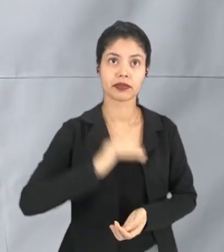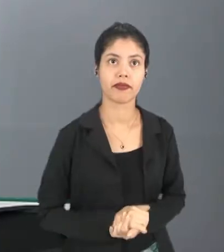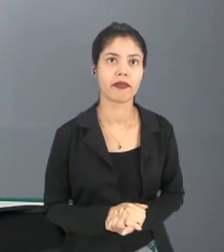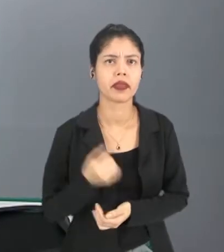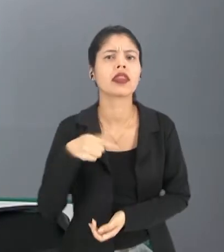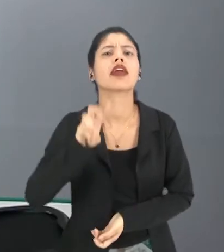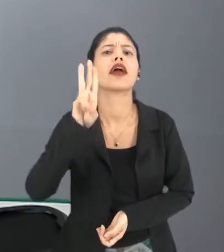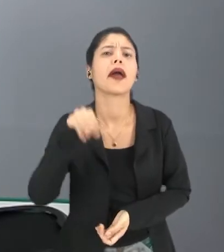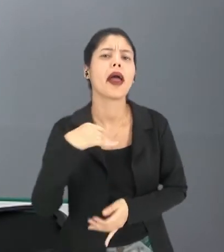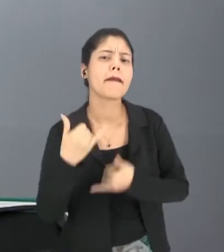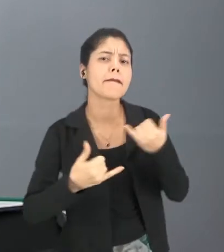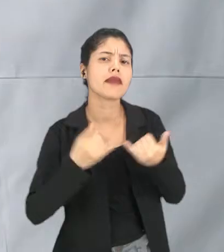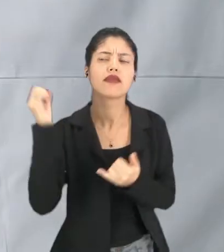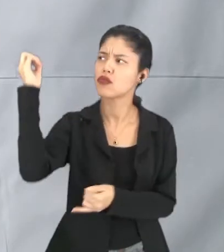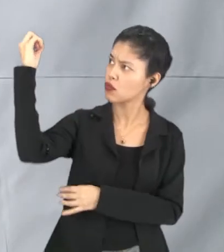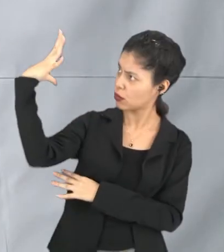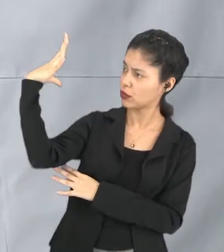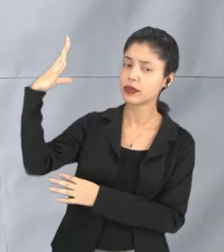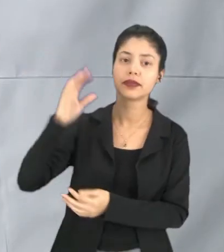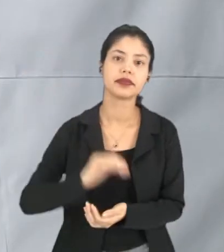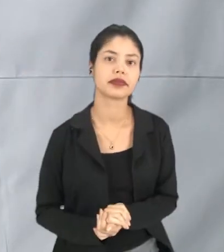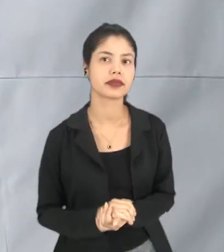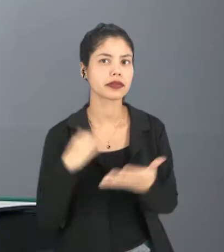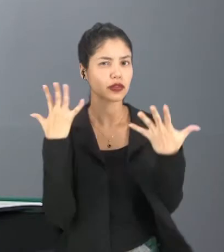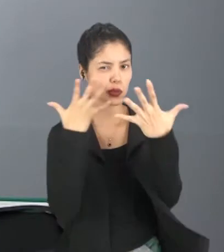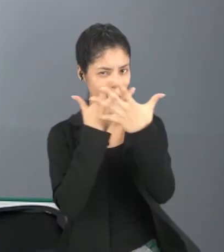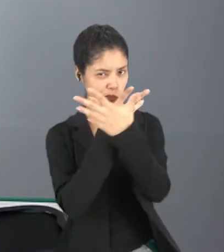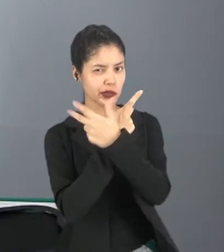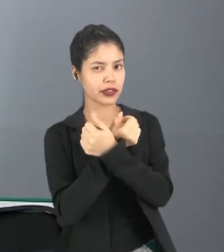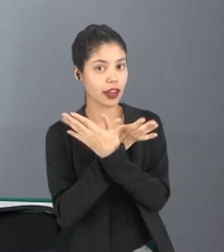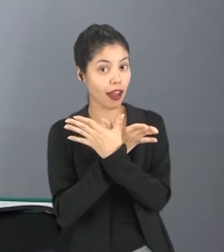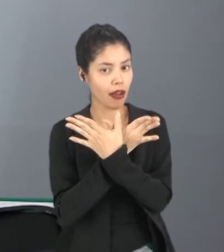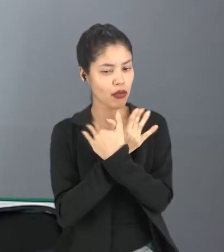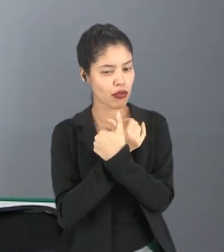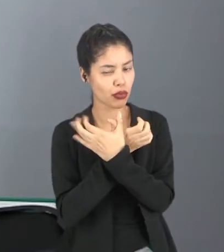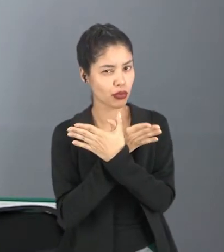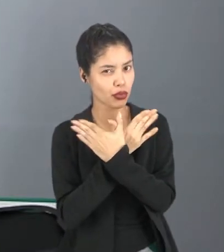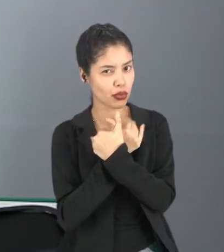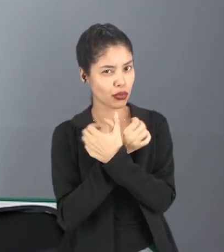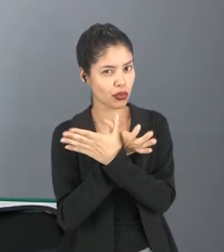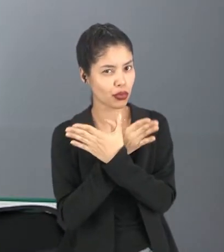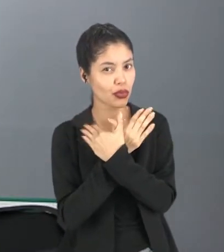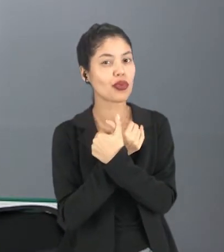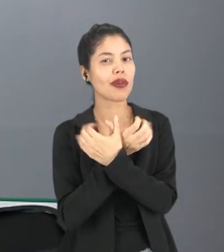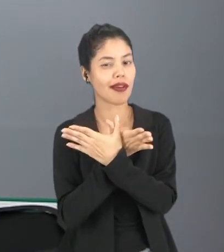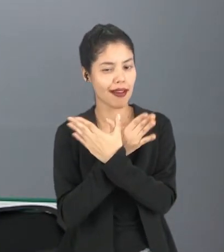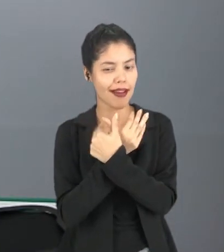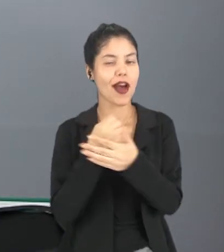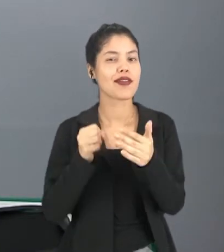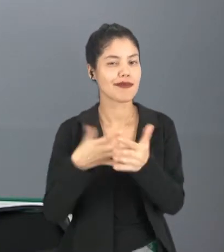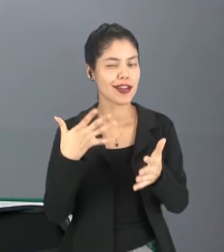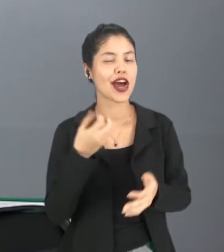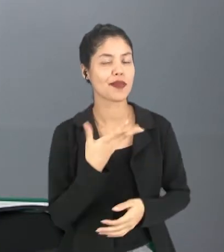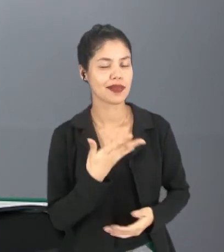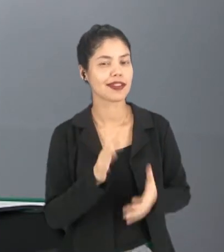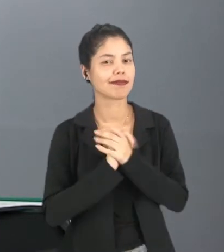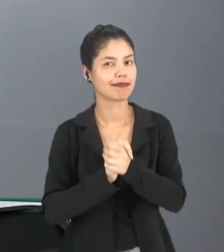Quem brinca na luz? As belas borboletas. Muito